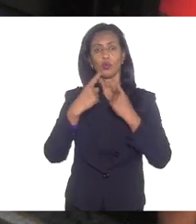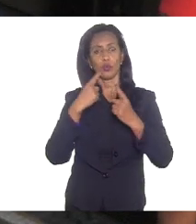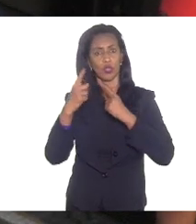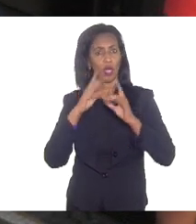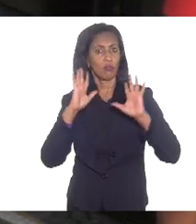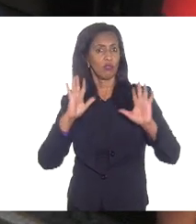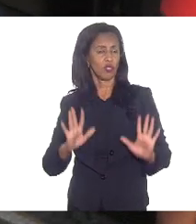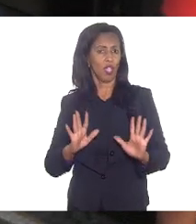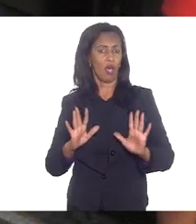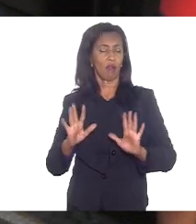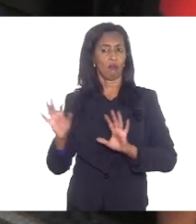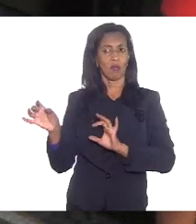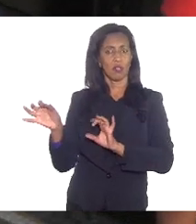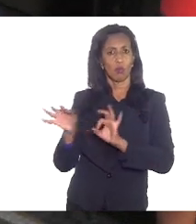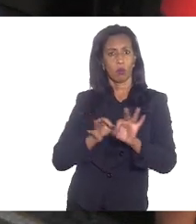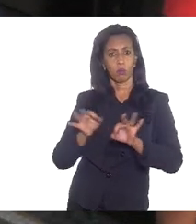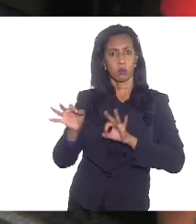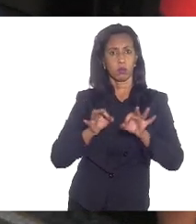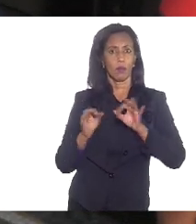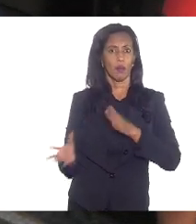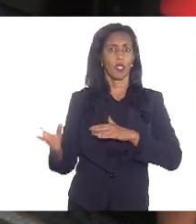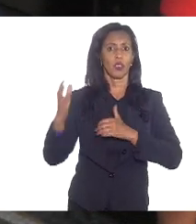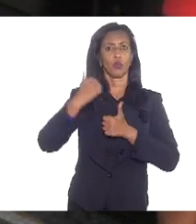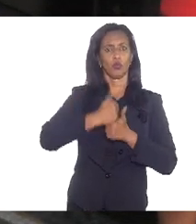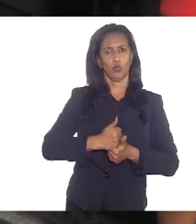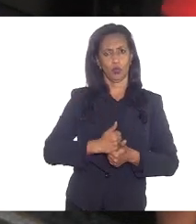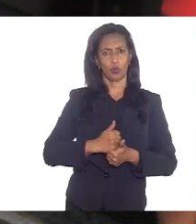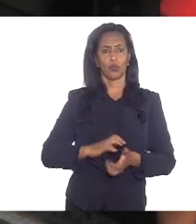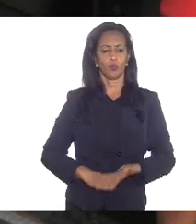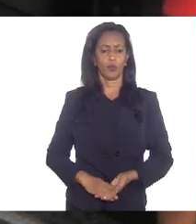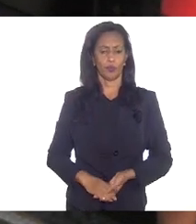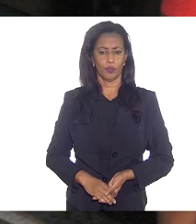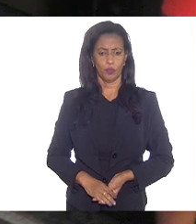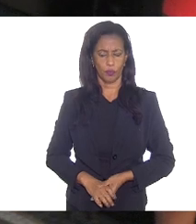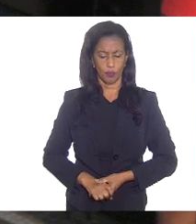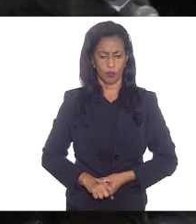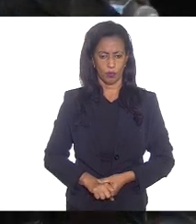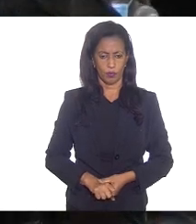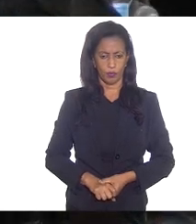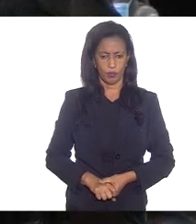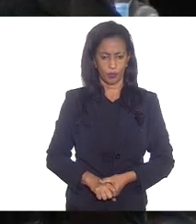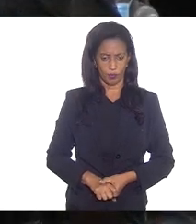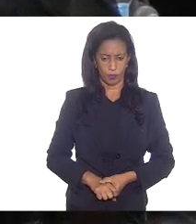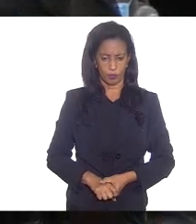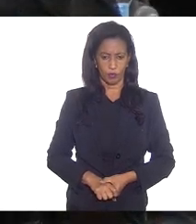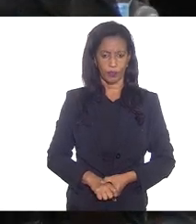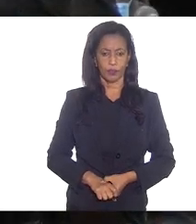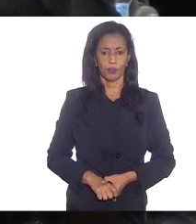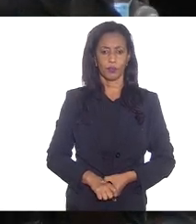sendo construído para a produção desse substitutivo. Senhor presidente, me permite